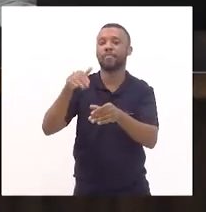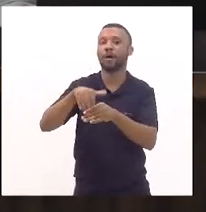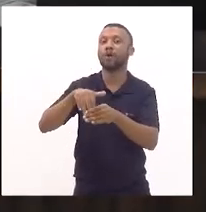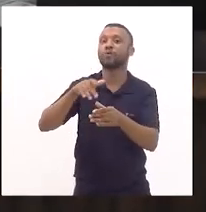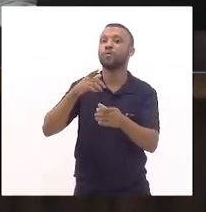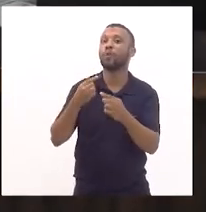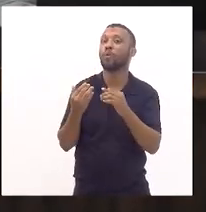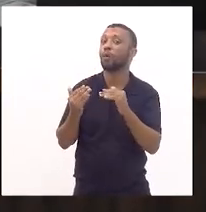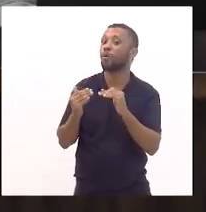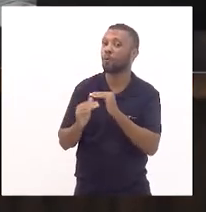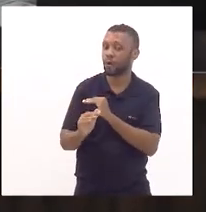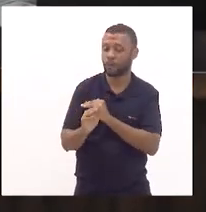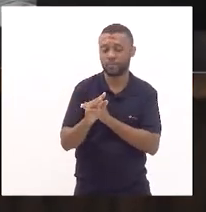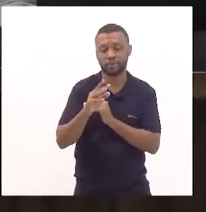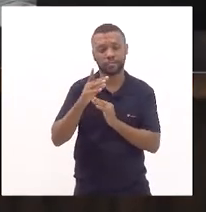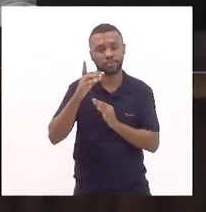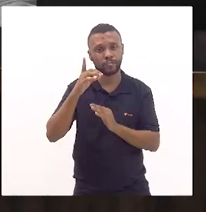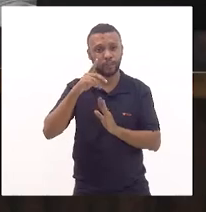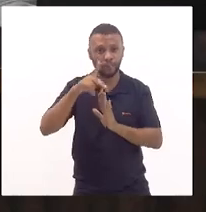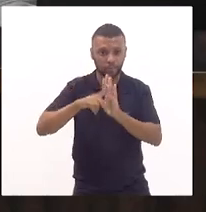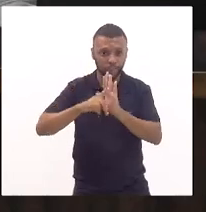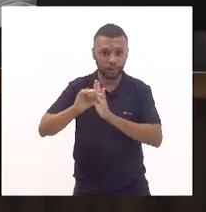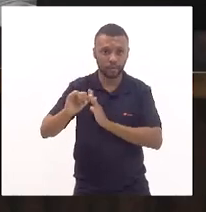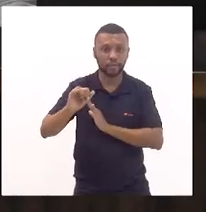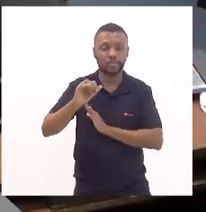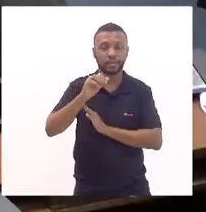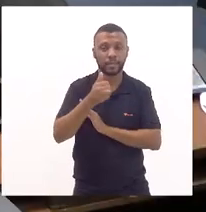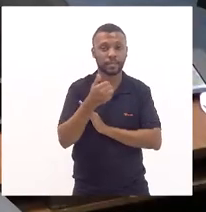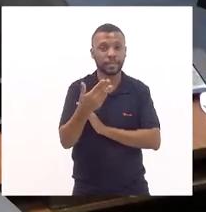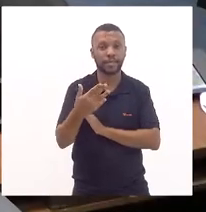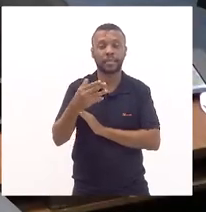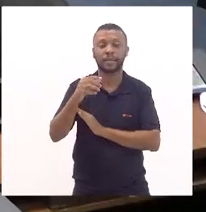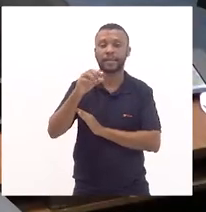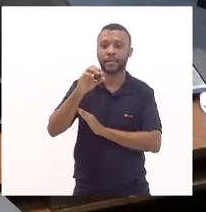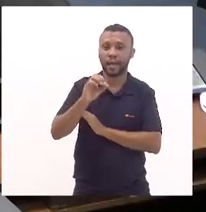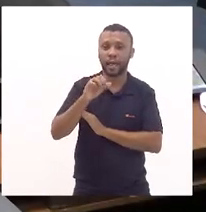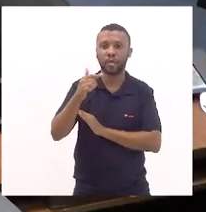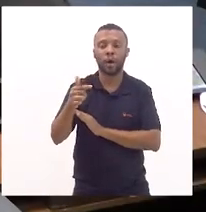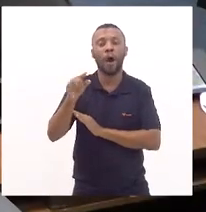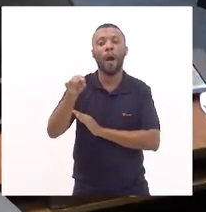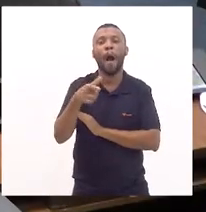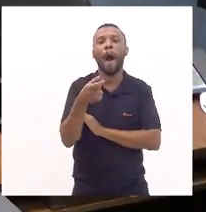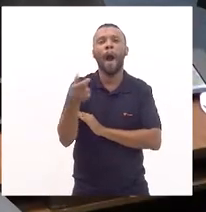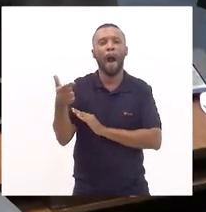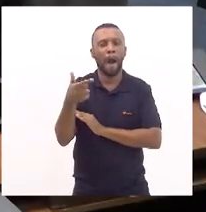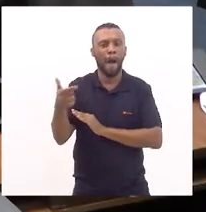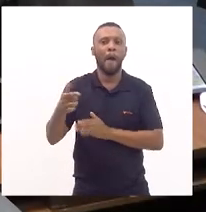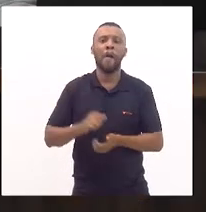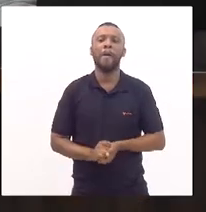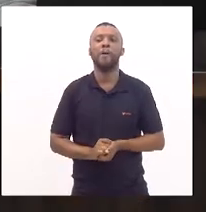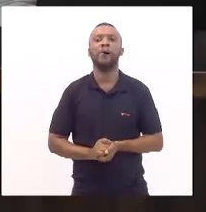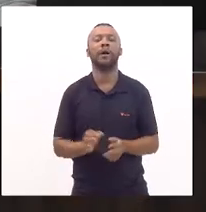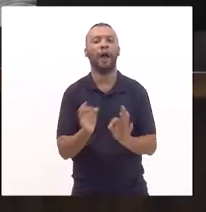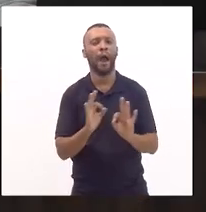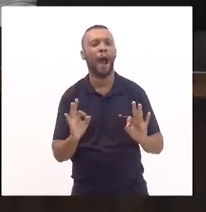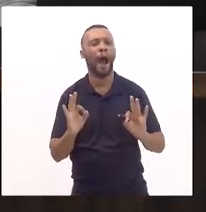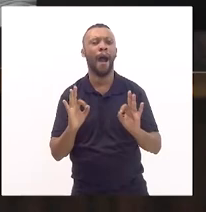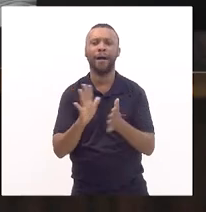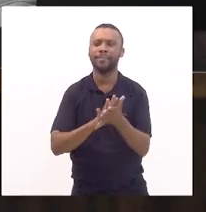deputado Valdeque Carneiro, ao projeto 1302 de 22. Ok. Nada mais a